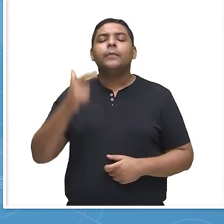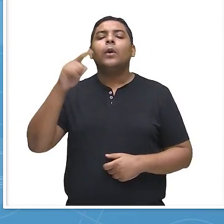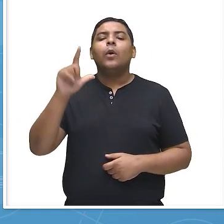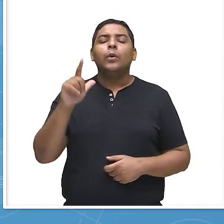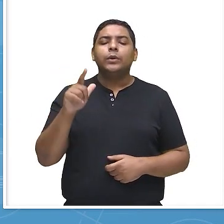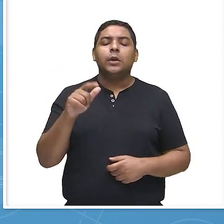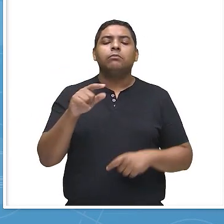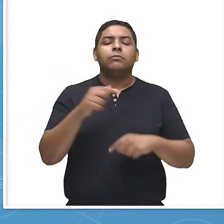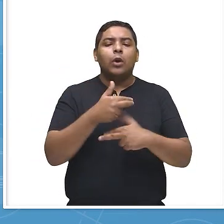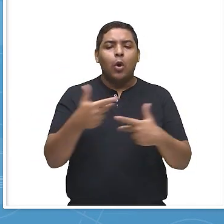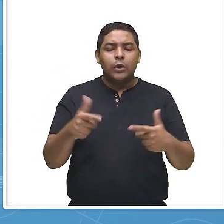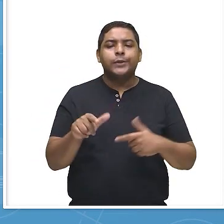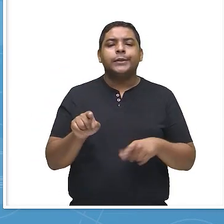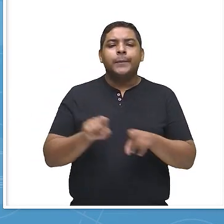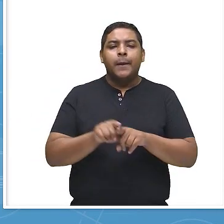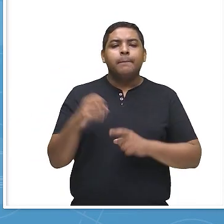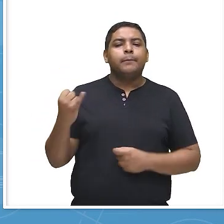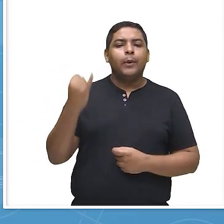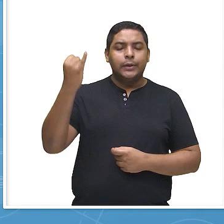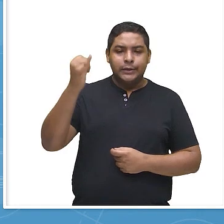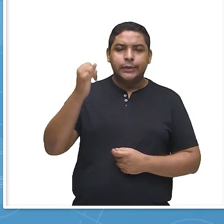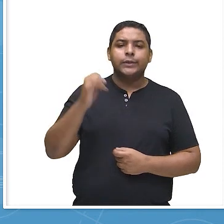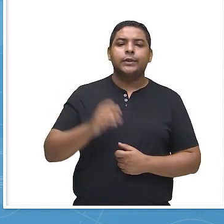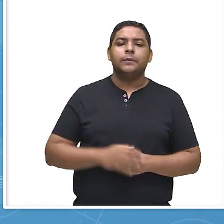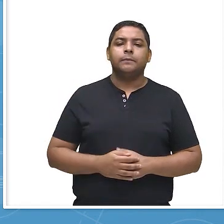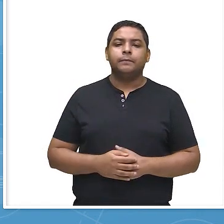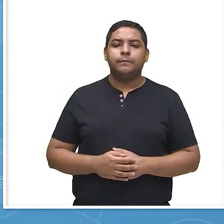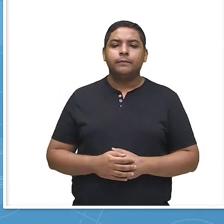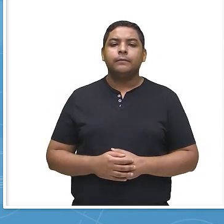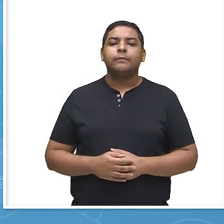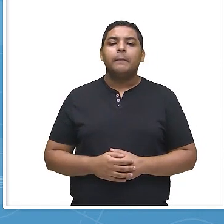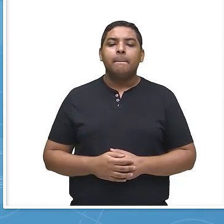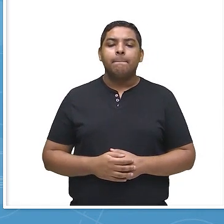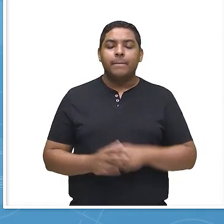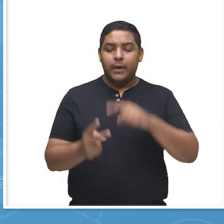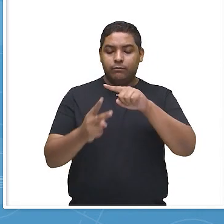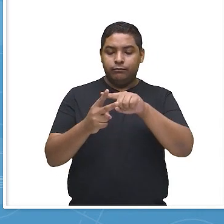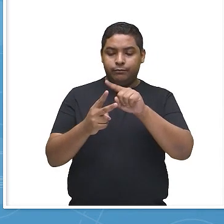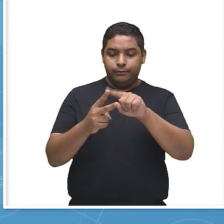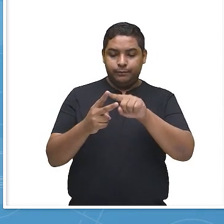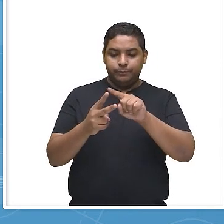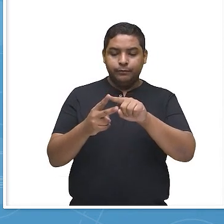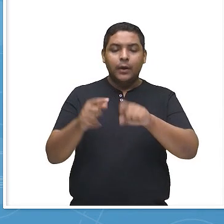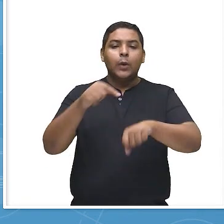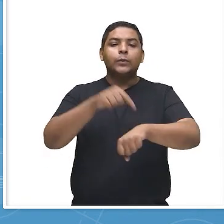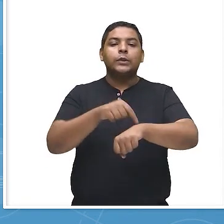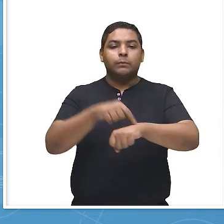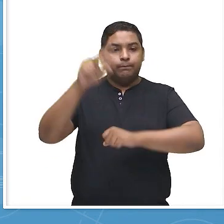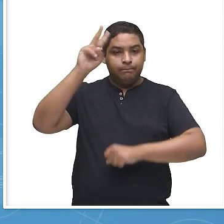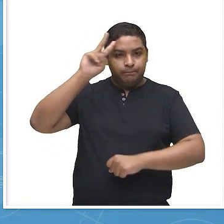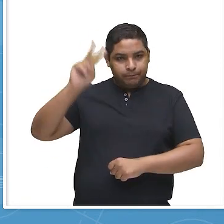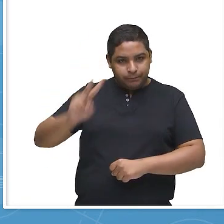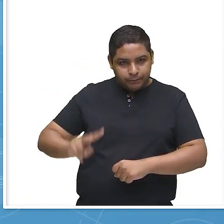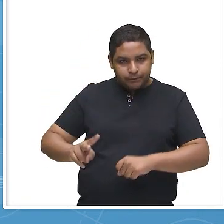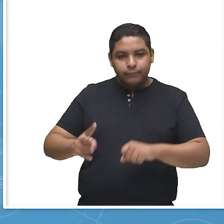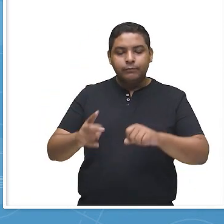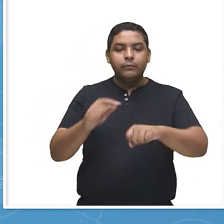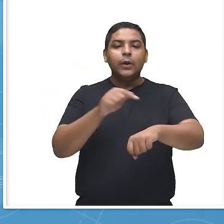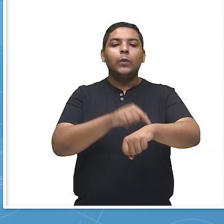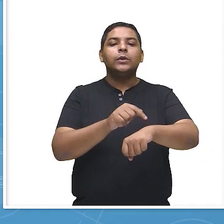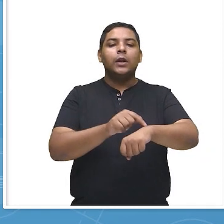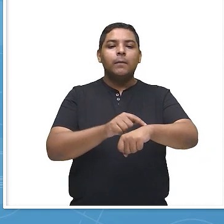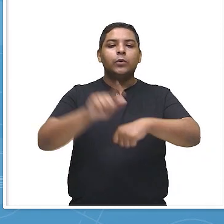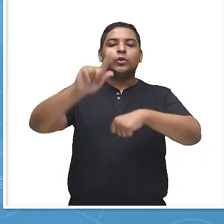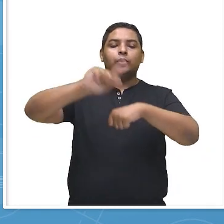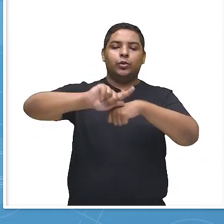vocês agora são a questão da diferença do tempo histórico para o tempo geológico. Vamos lá. O tempo histórico